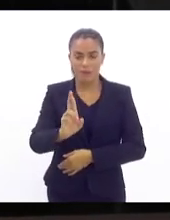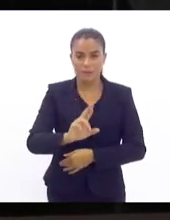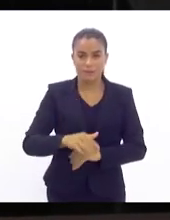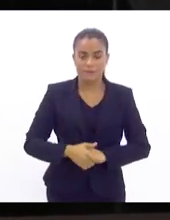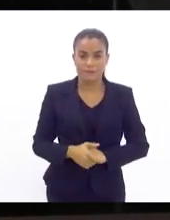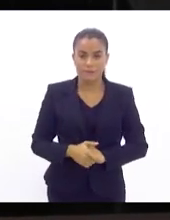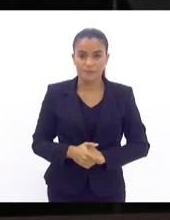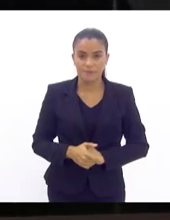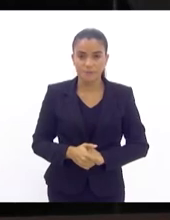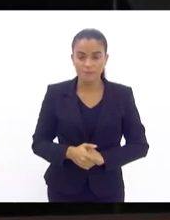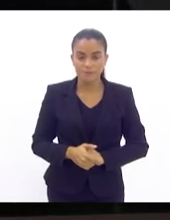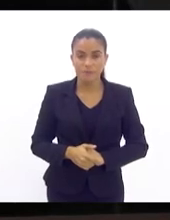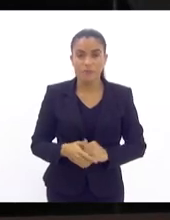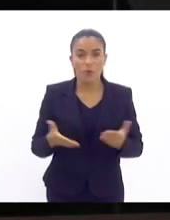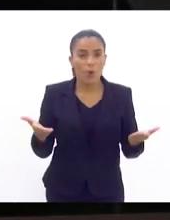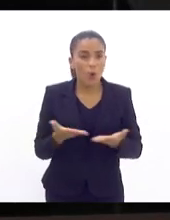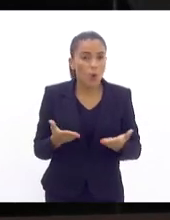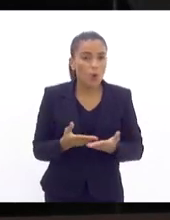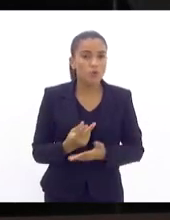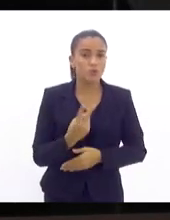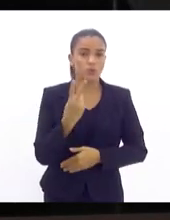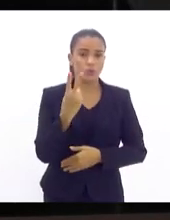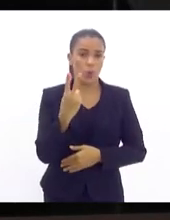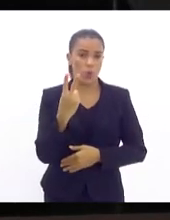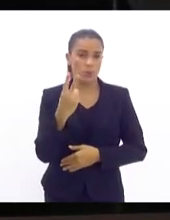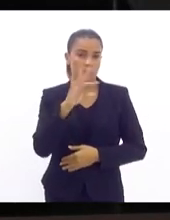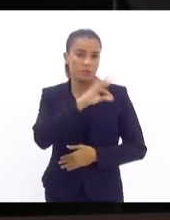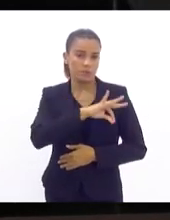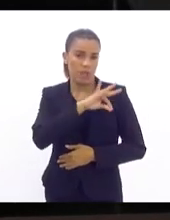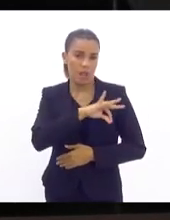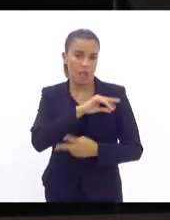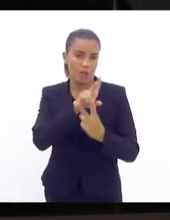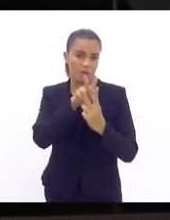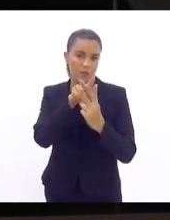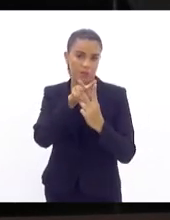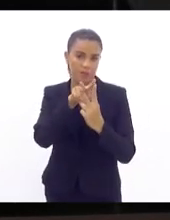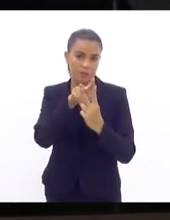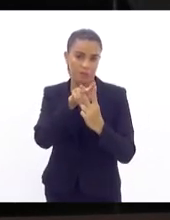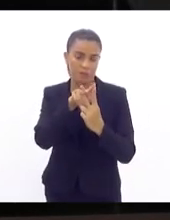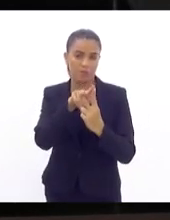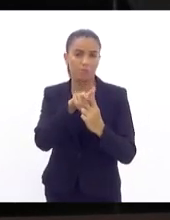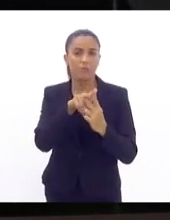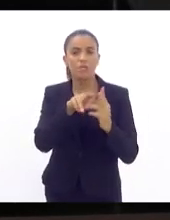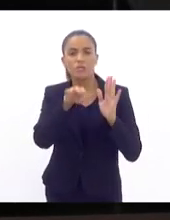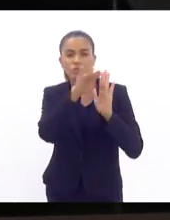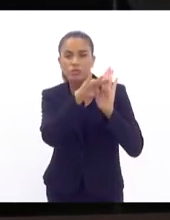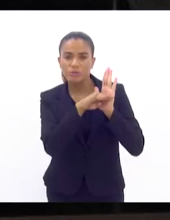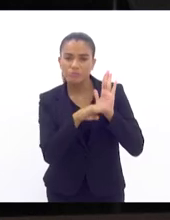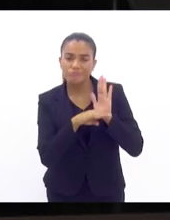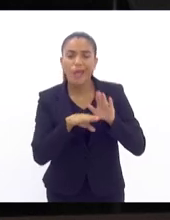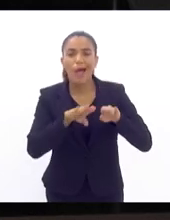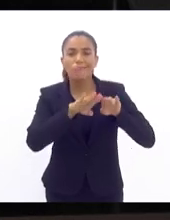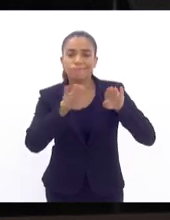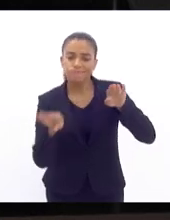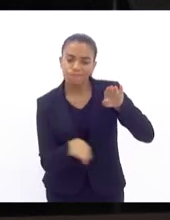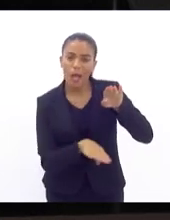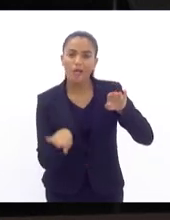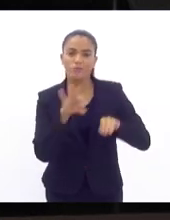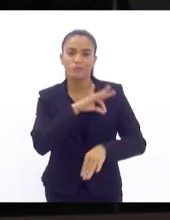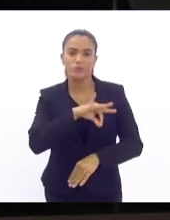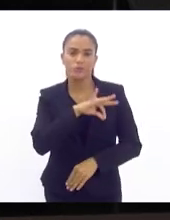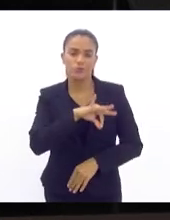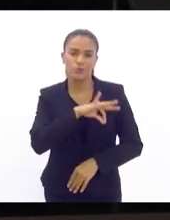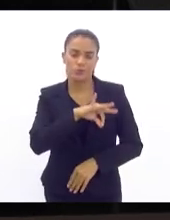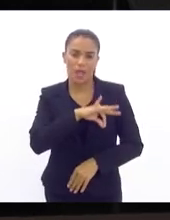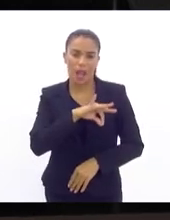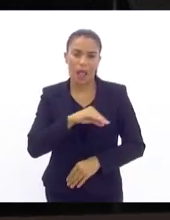Hoje, né, duas das 6 faixas salariais previstas na lei do piso regional estão abaixo do atual salário mínimo